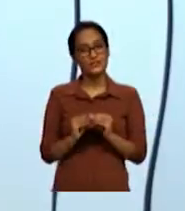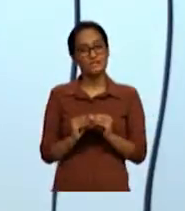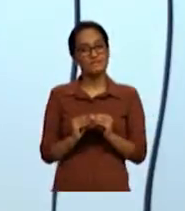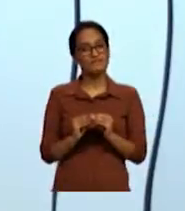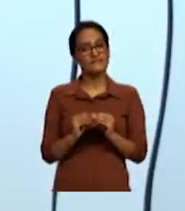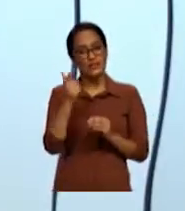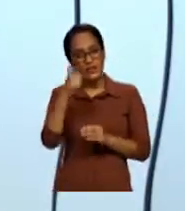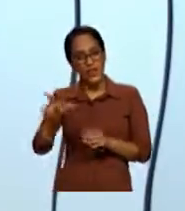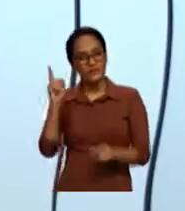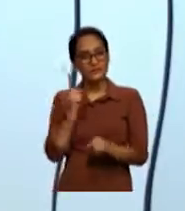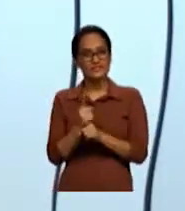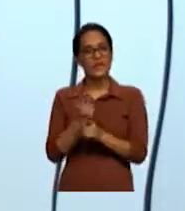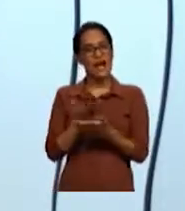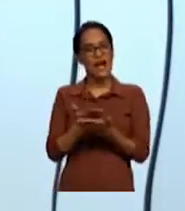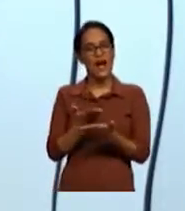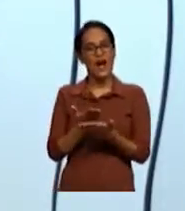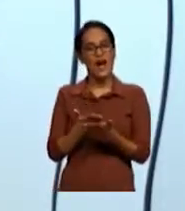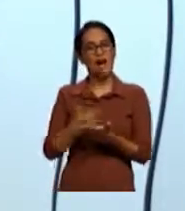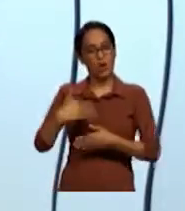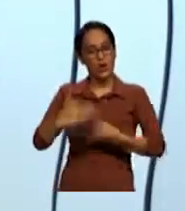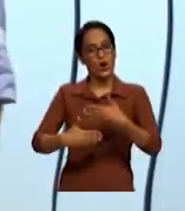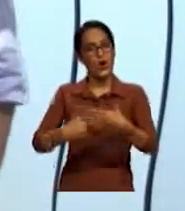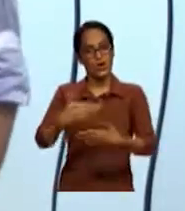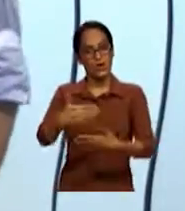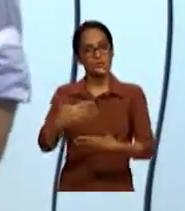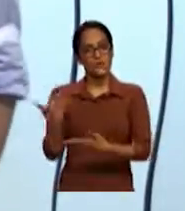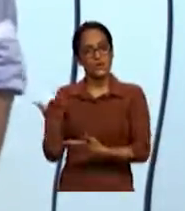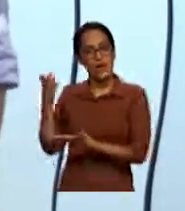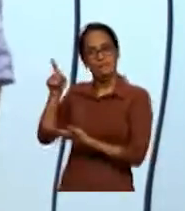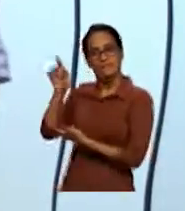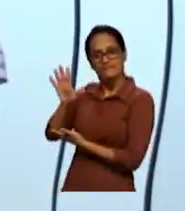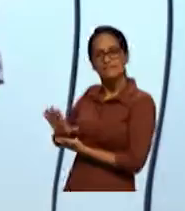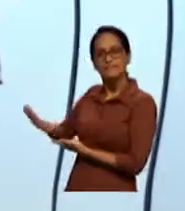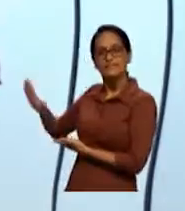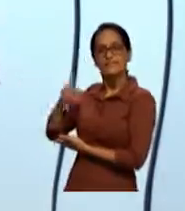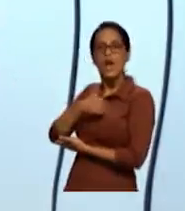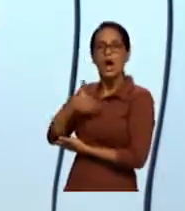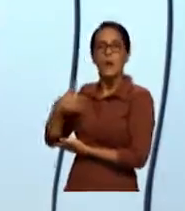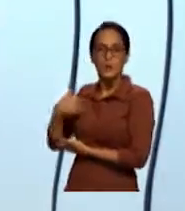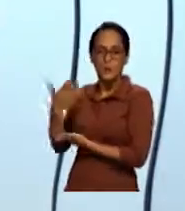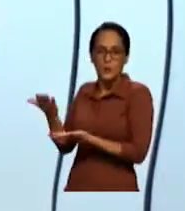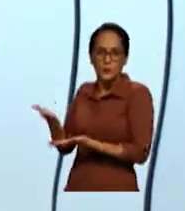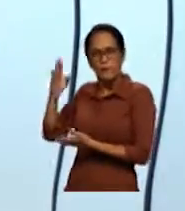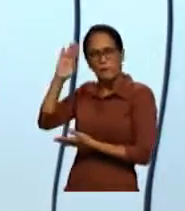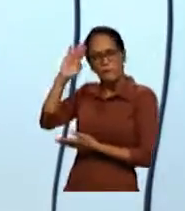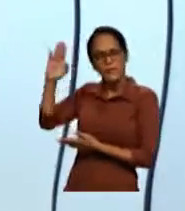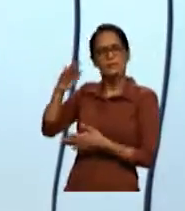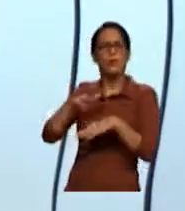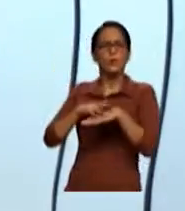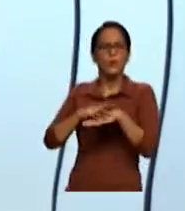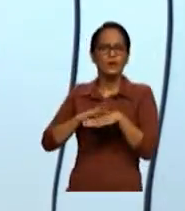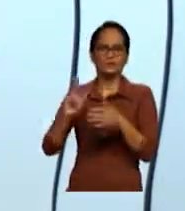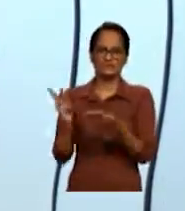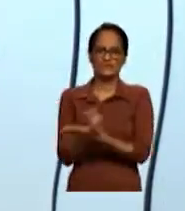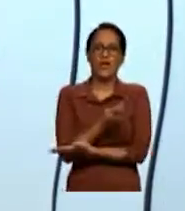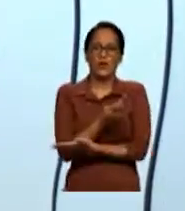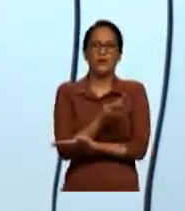a nossa próxima aula, que nós vamos dar sequência a esse conceito, então, de saúde e as principais doenças que vão